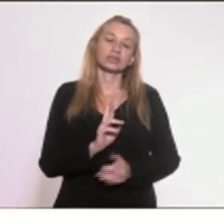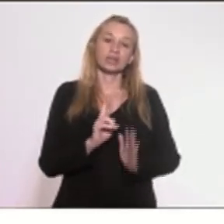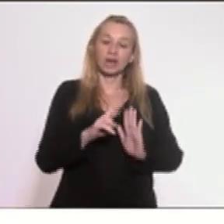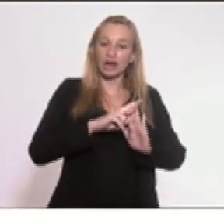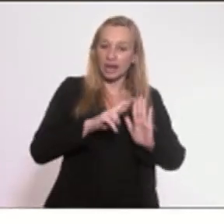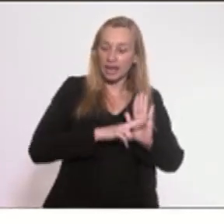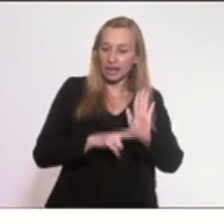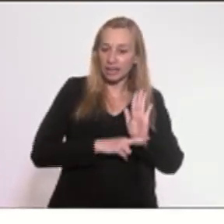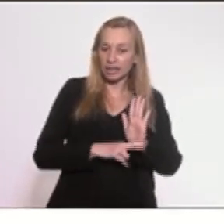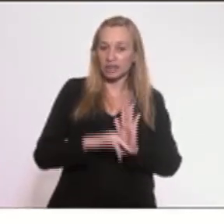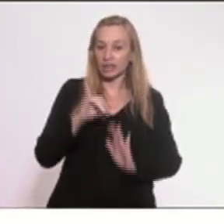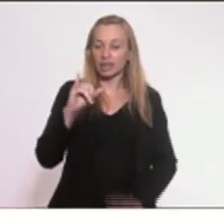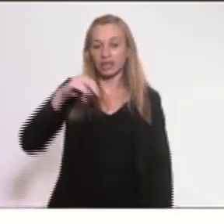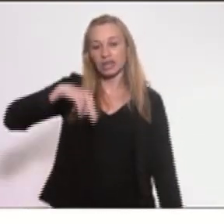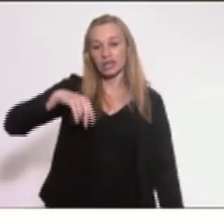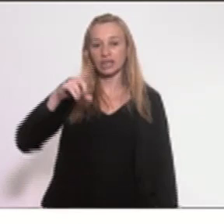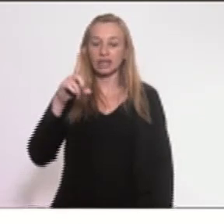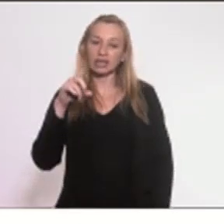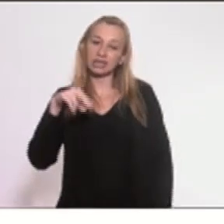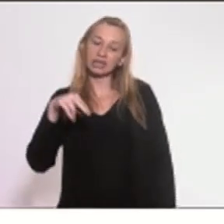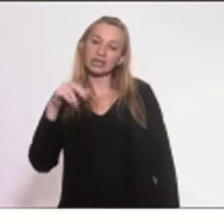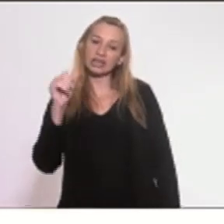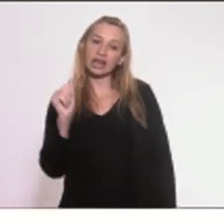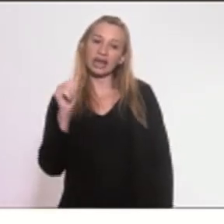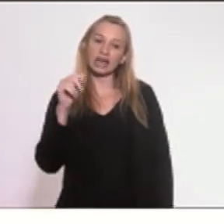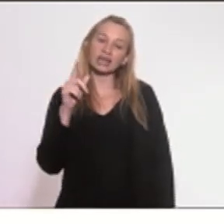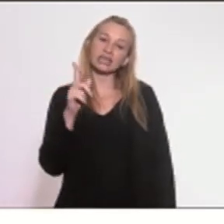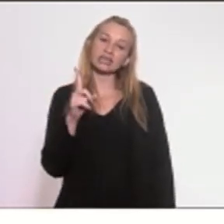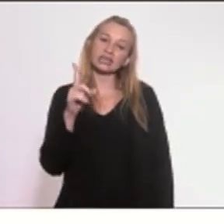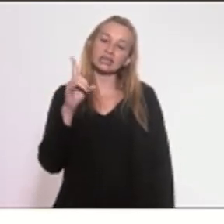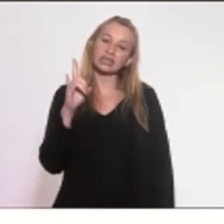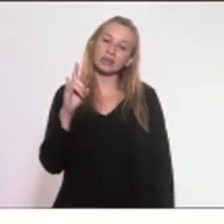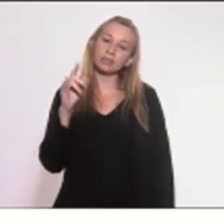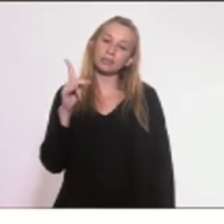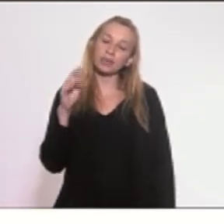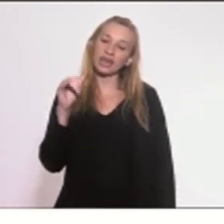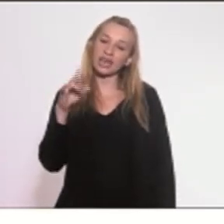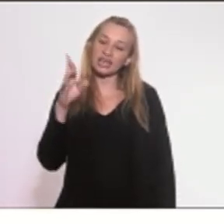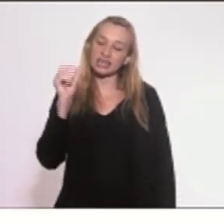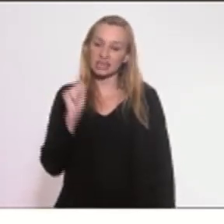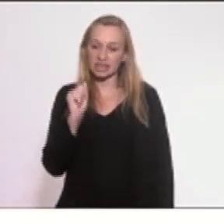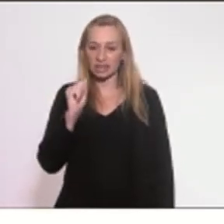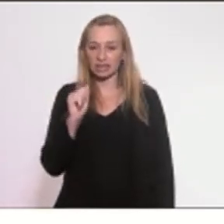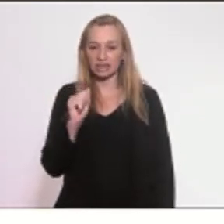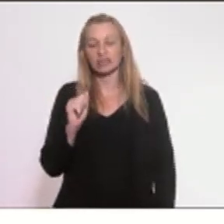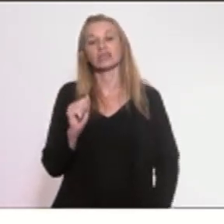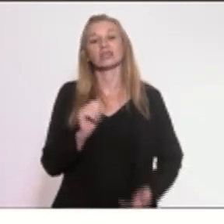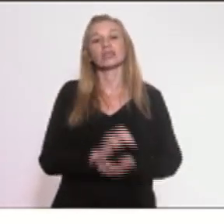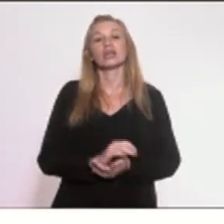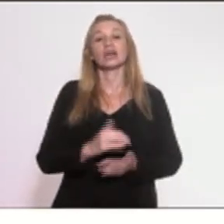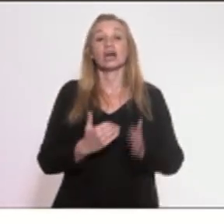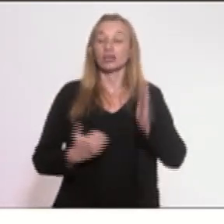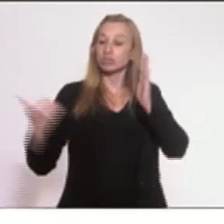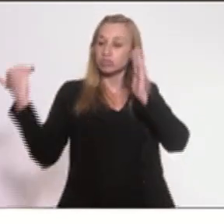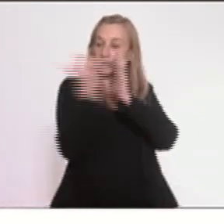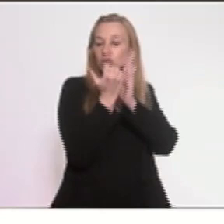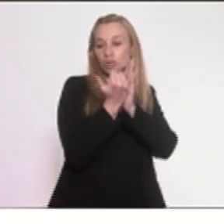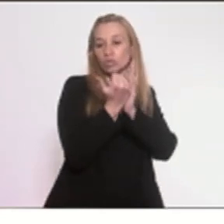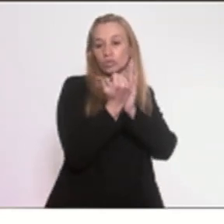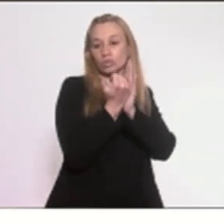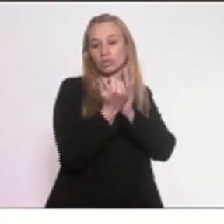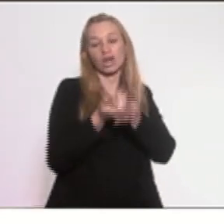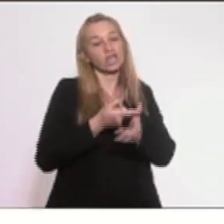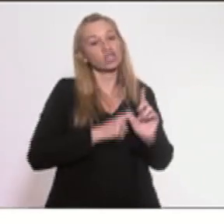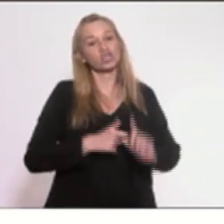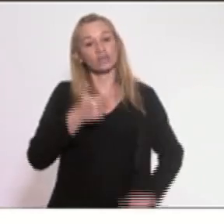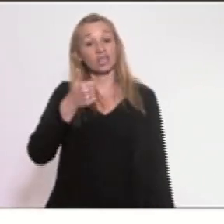taxa Selic mais 1%. Com isso, aumentou a dívida em 13 bilhões de